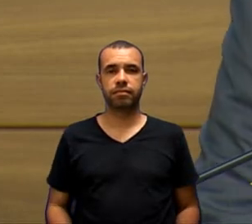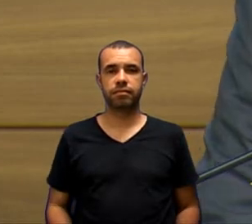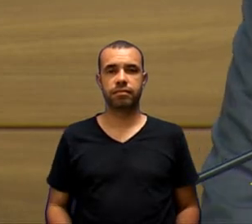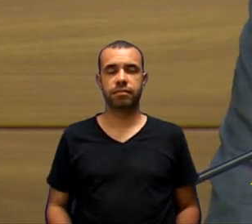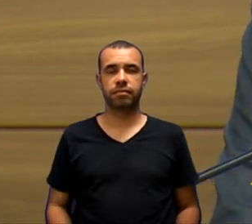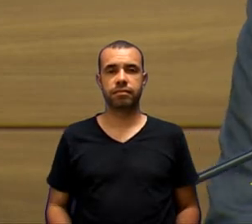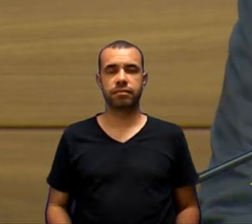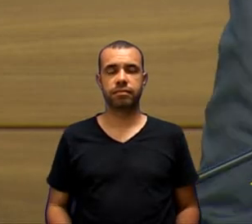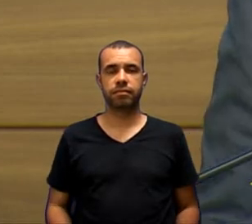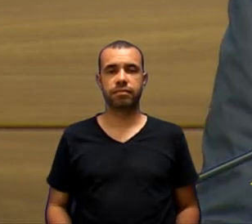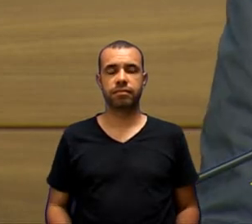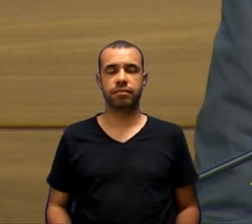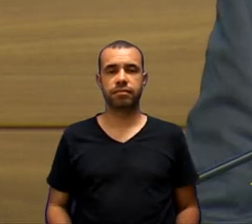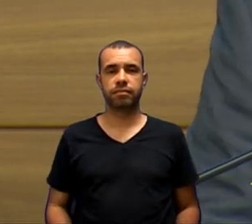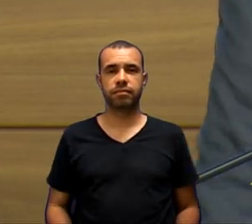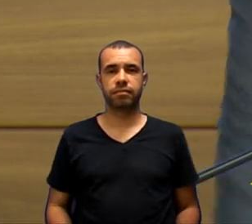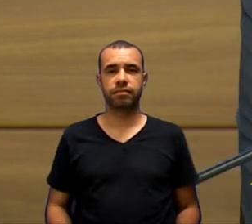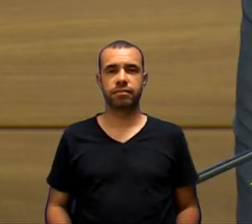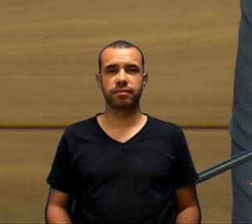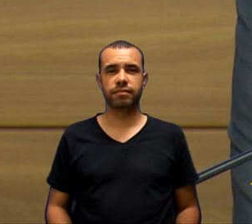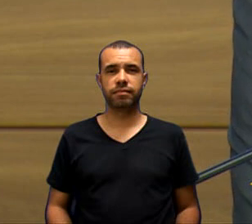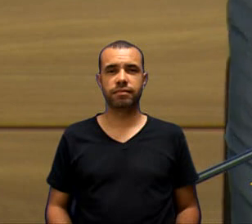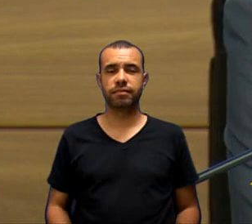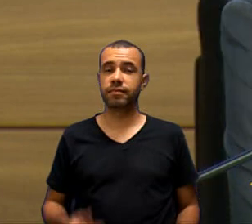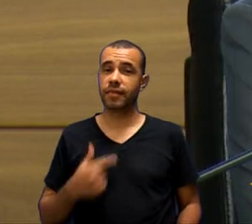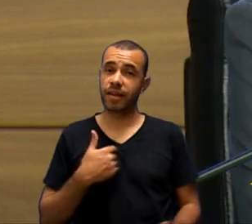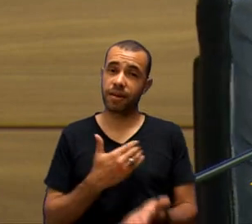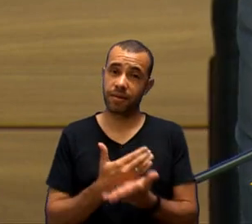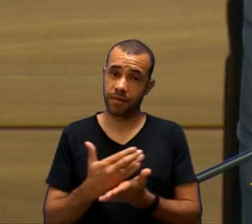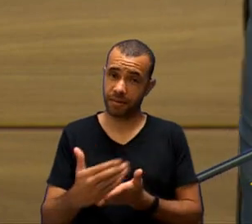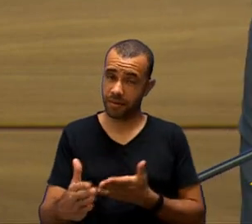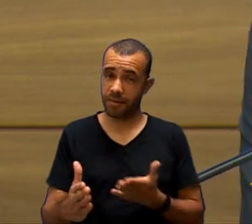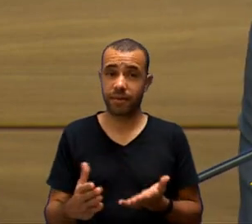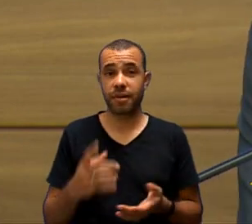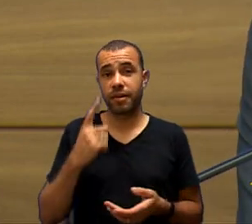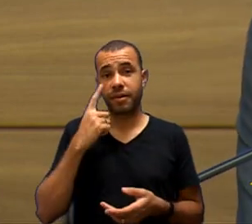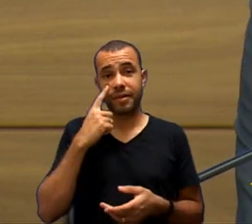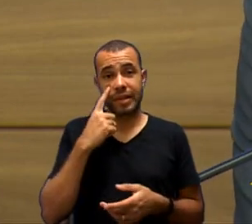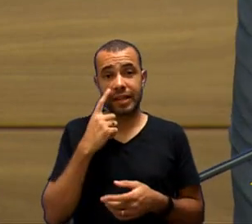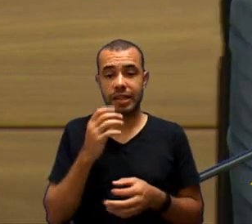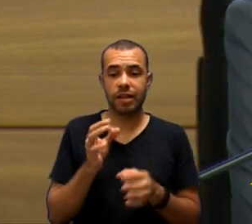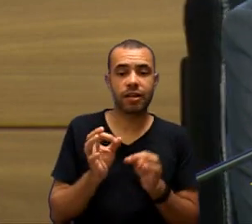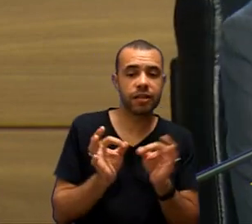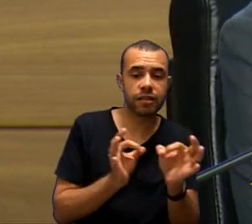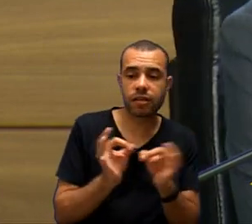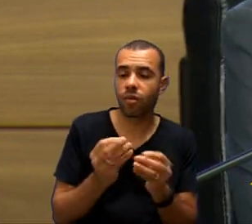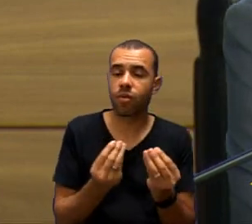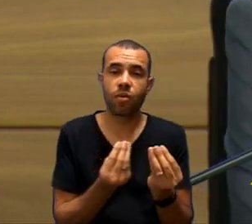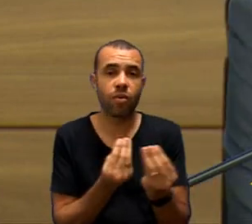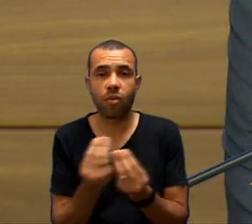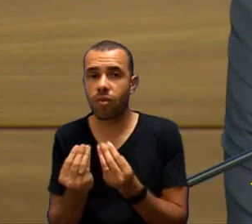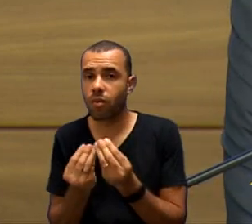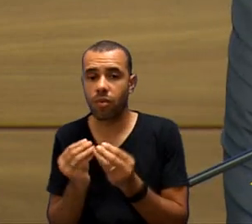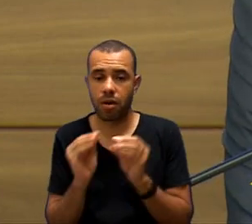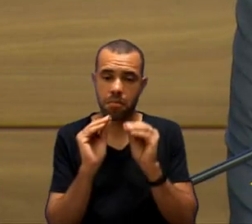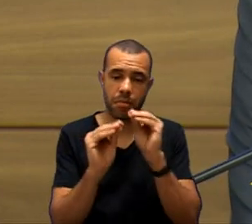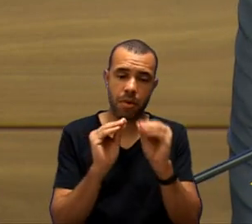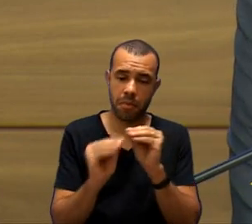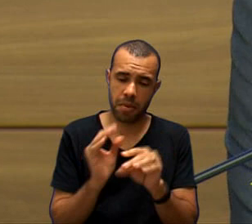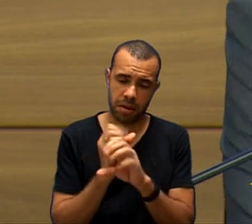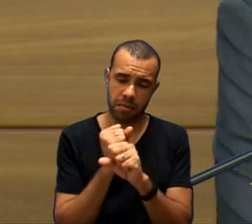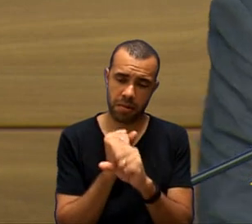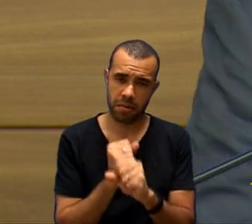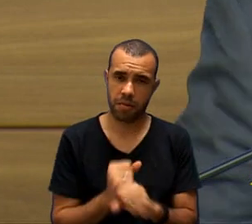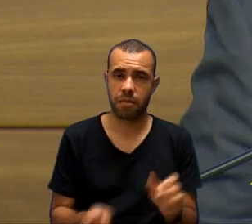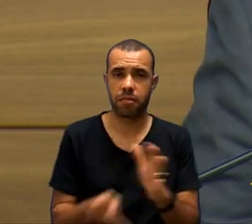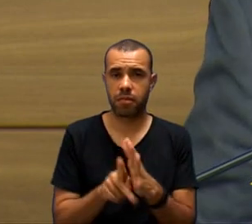Bom, eu vou começar a passar aqui as premissas, né, as metodologias que a gente utilizou para a confecção do orçamento